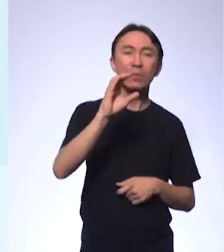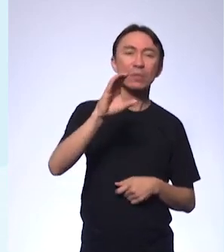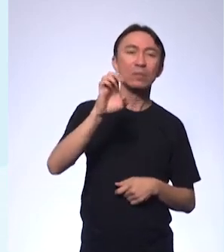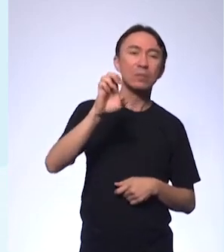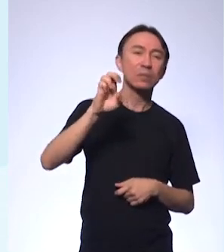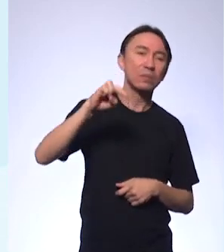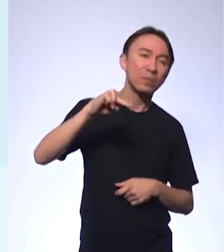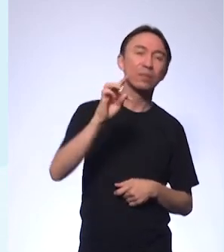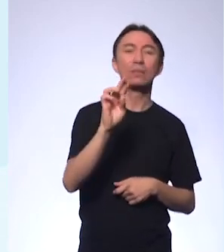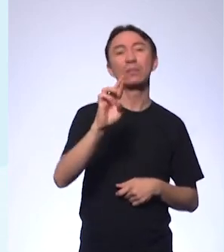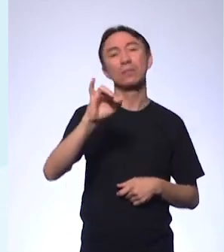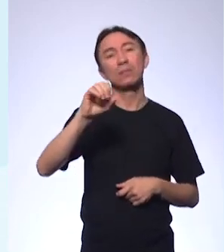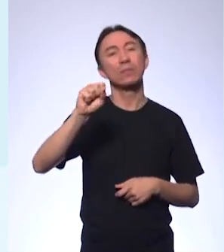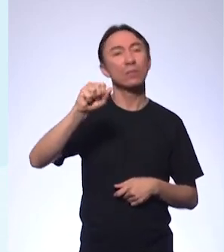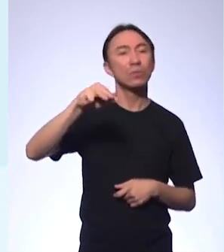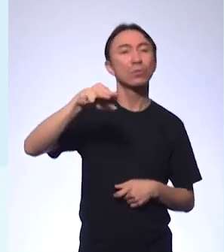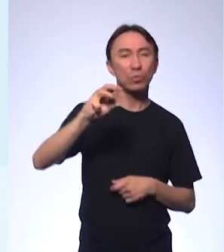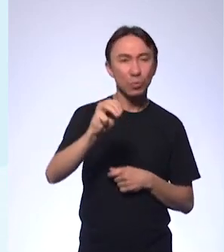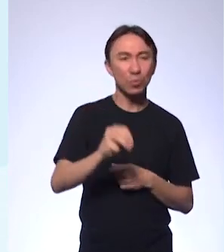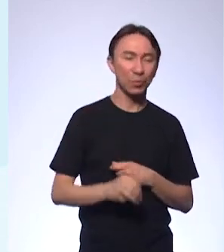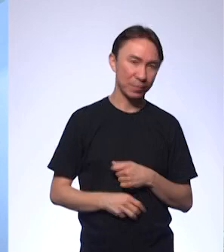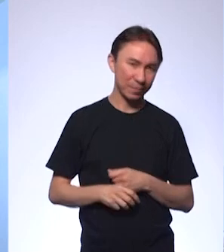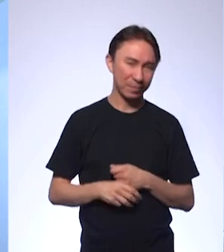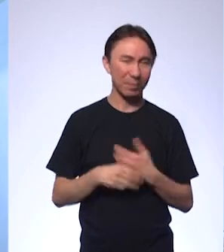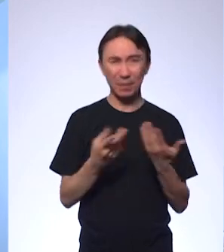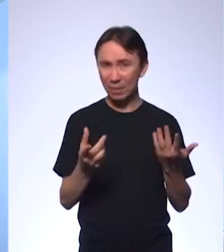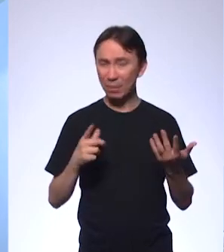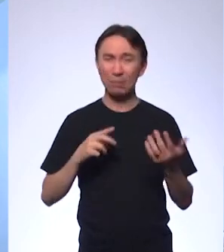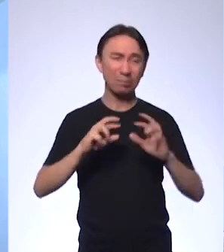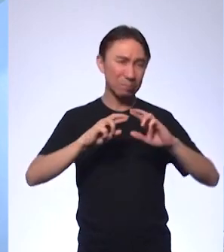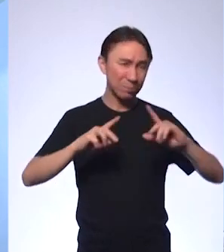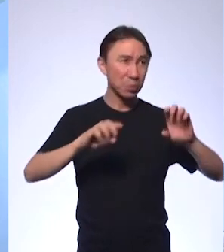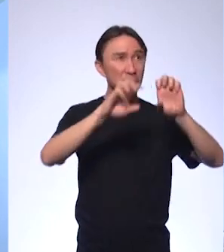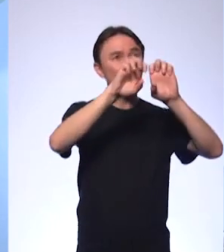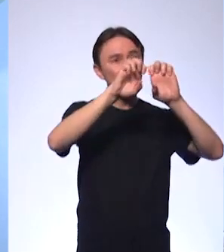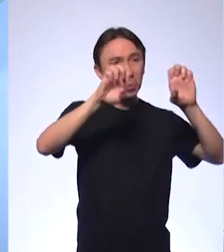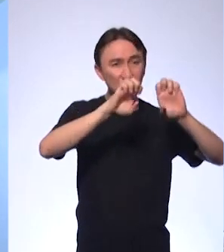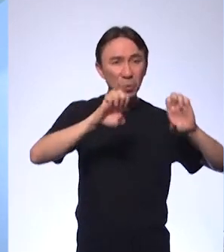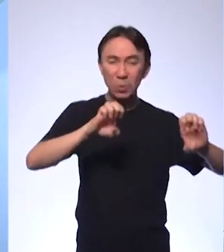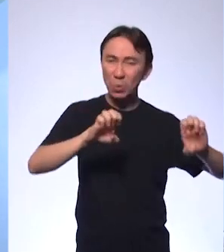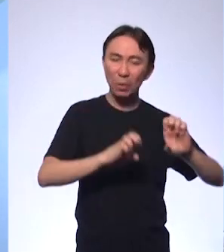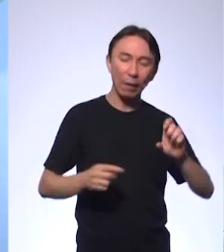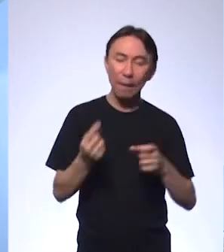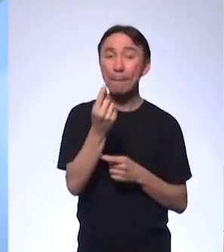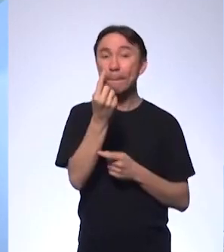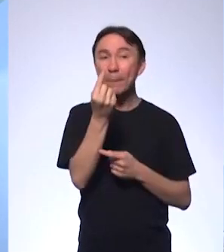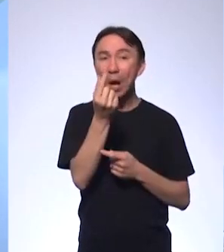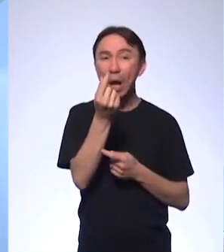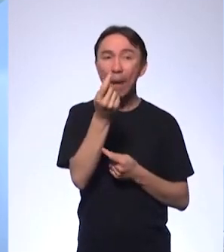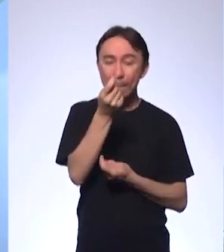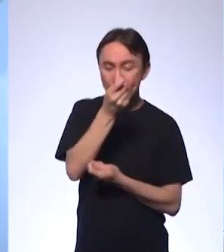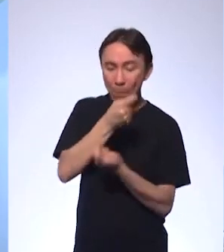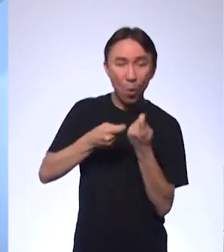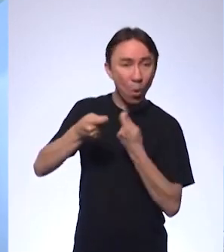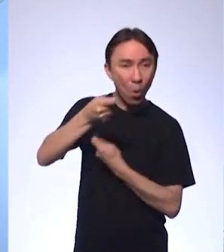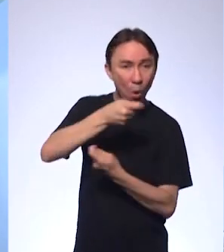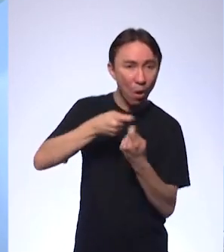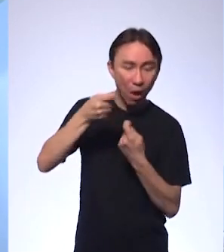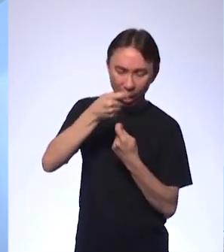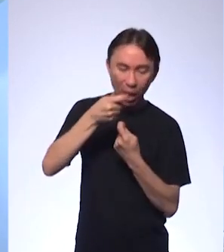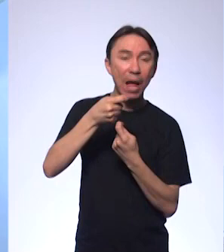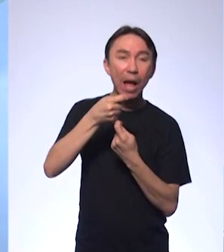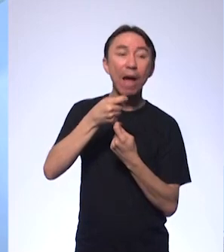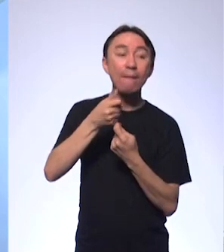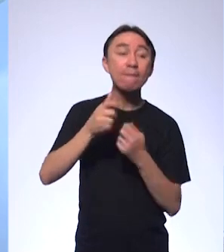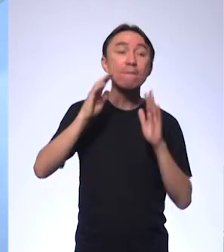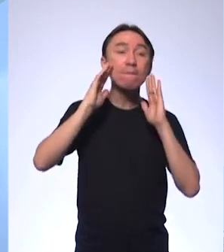essa questão cultural, essa questão estrutural, econômica, e tudo isso girando em torno, né, do ser vivo em